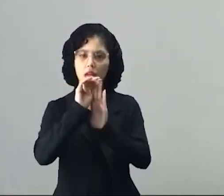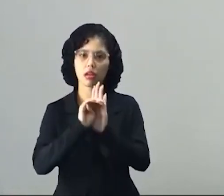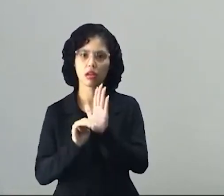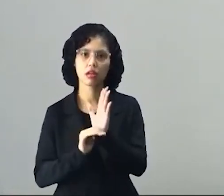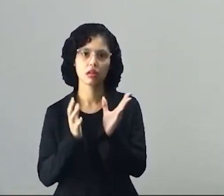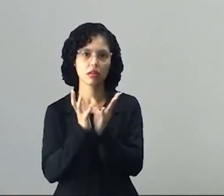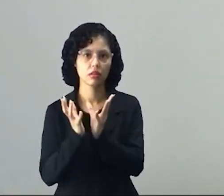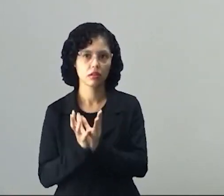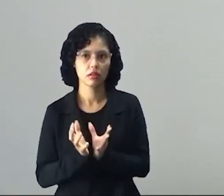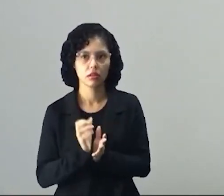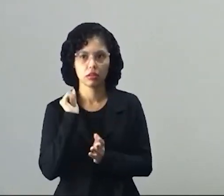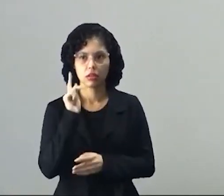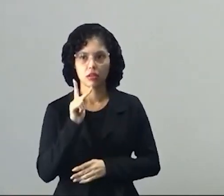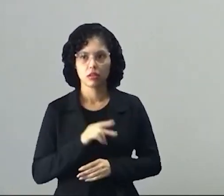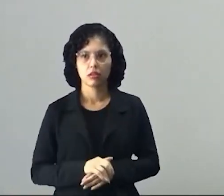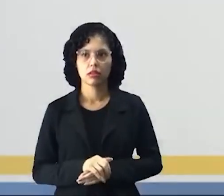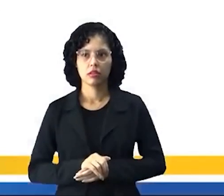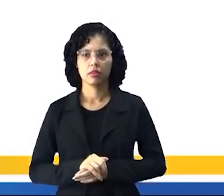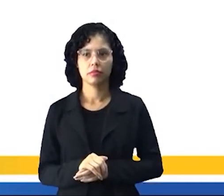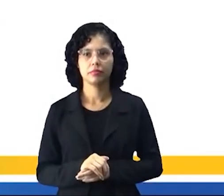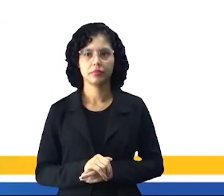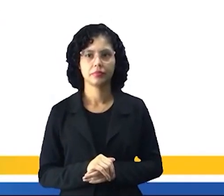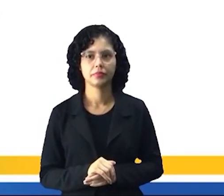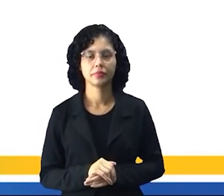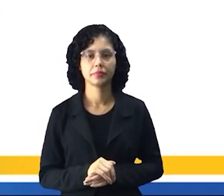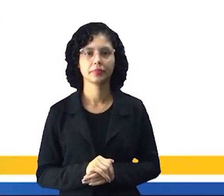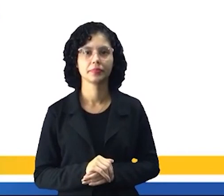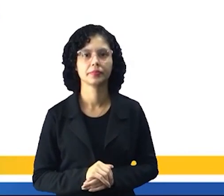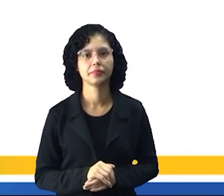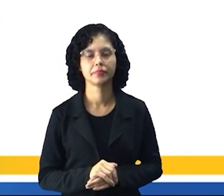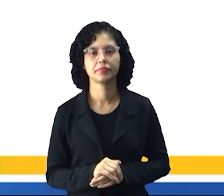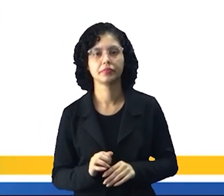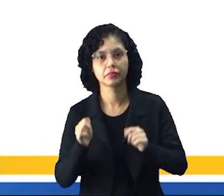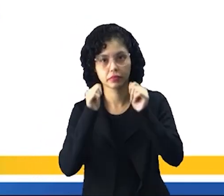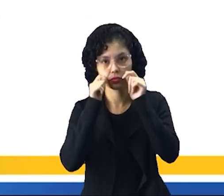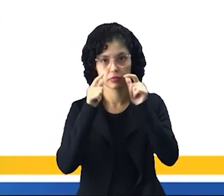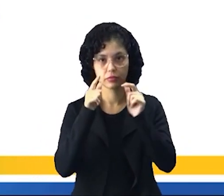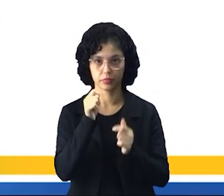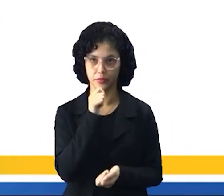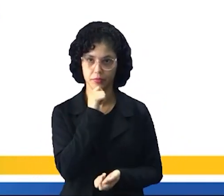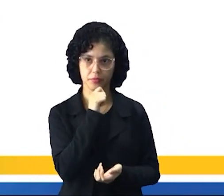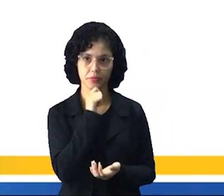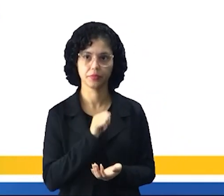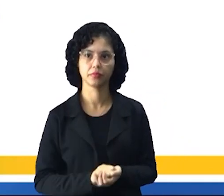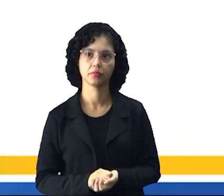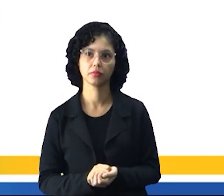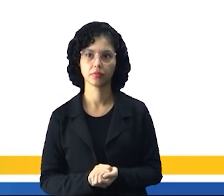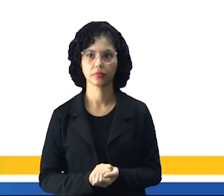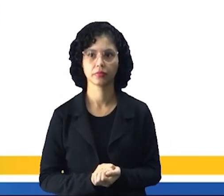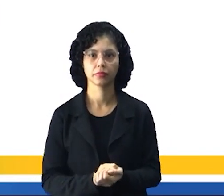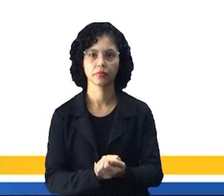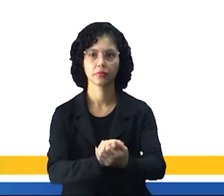cada grupo em seu lugar, ok? Na parte dos cordados, uma atenção especial que a gente vai ter os